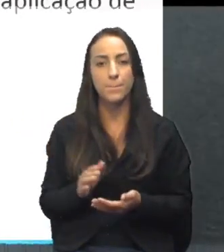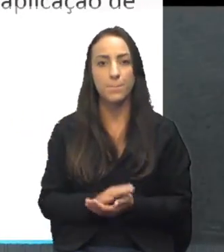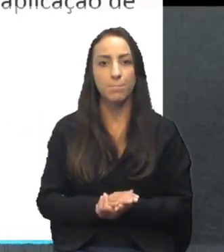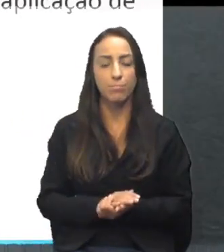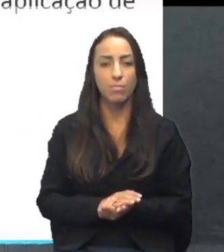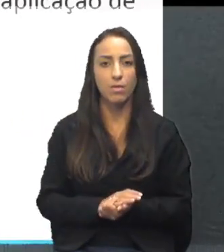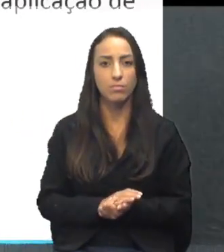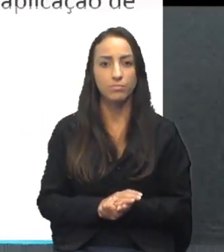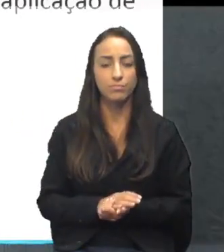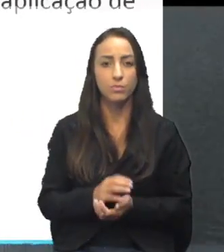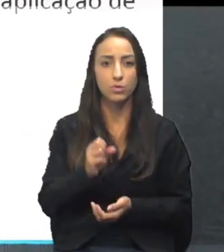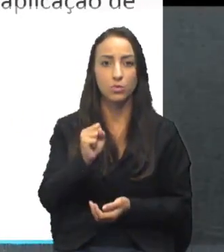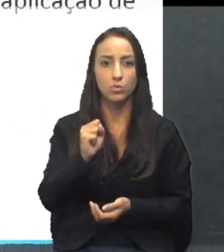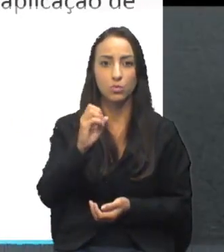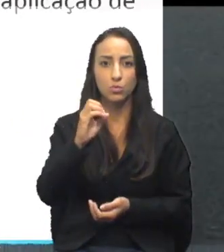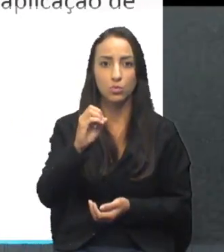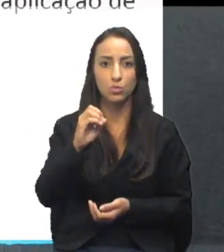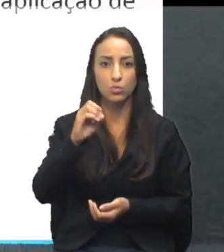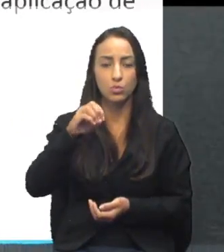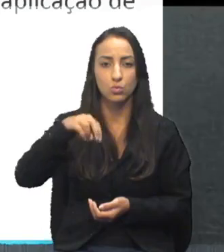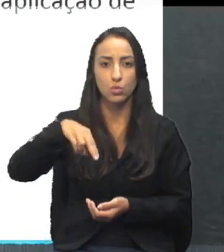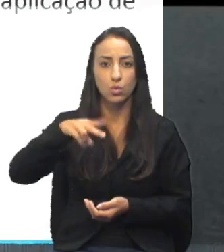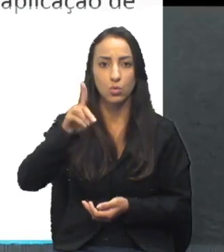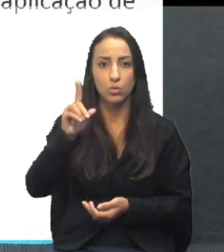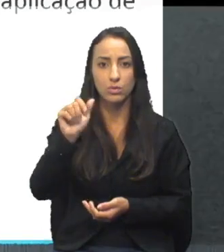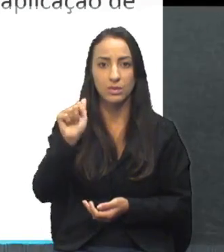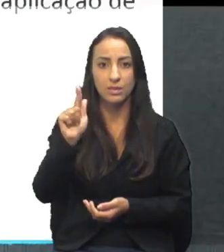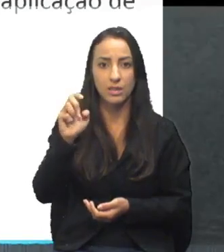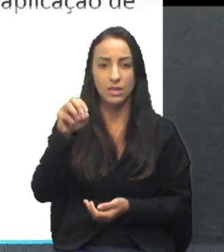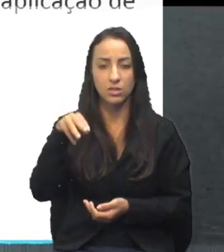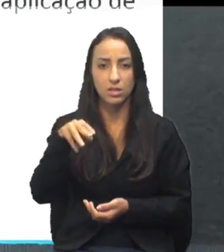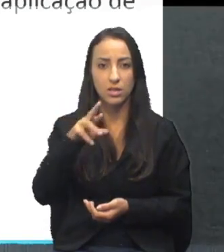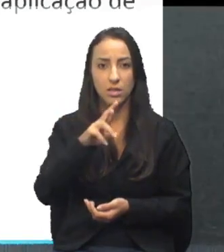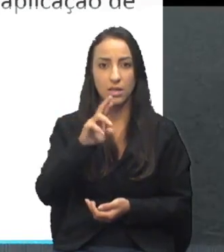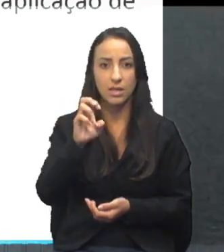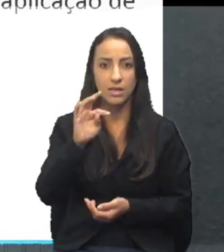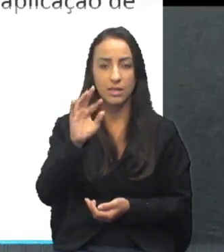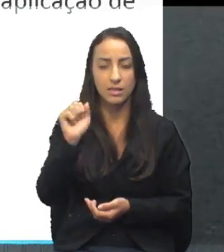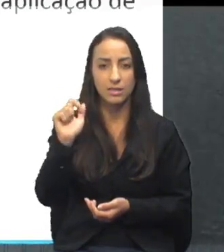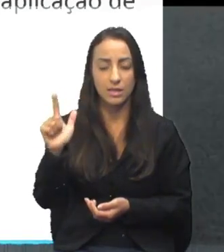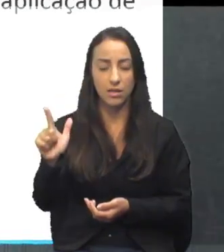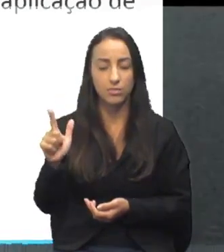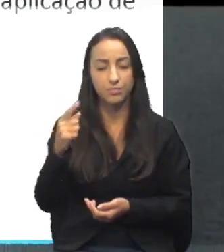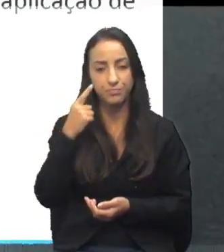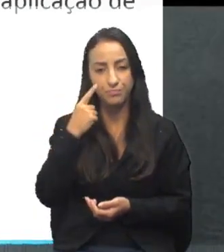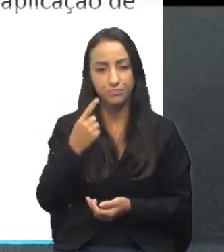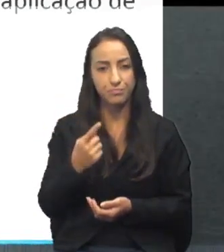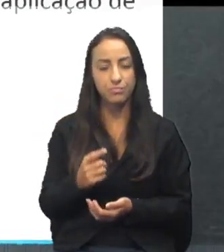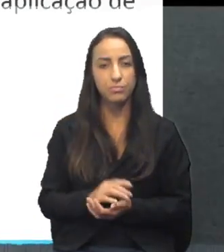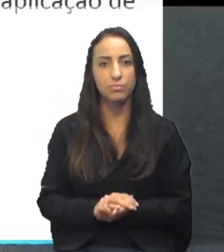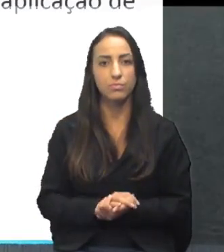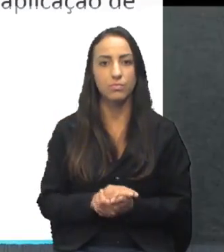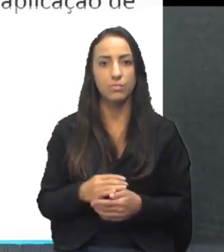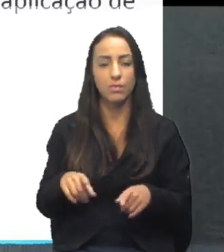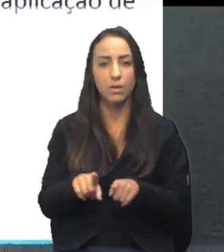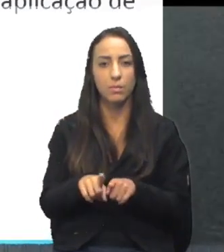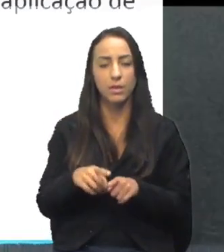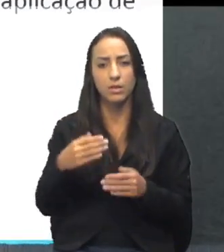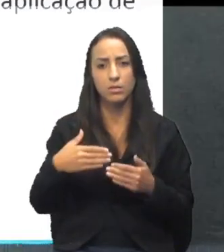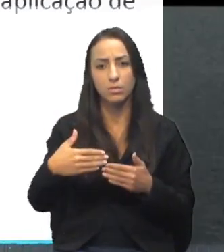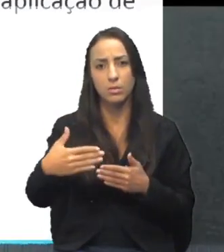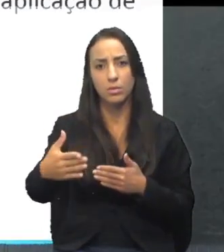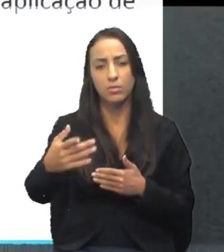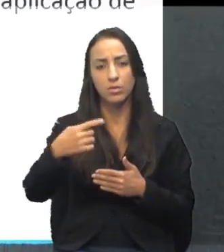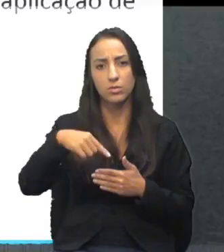fazer a sondagem retal, para a realização de lavagens intestinais ou flitienema, como nós vamos